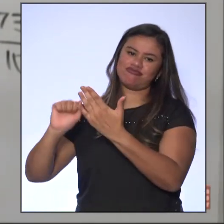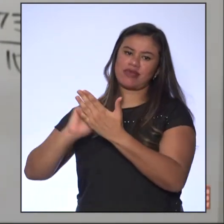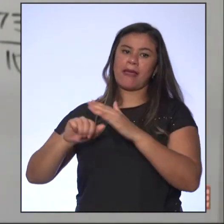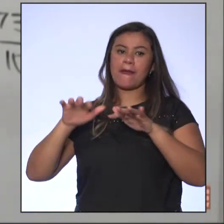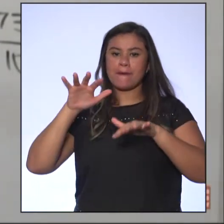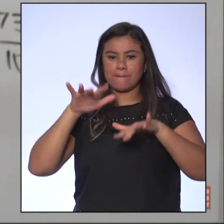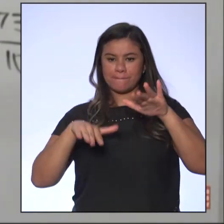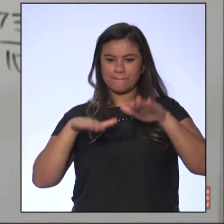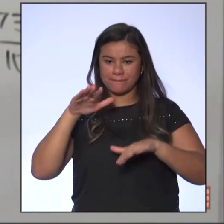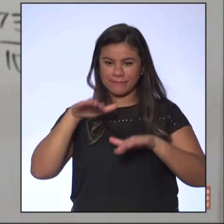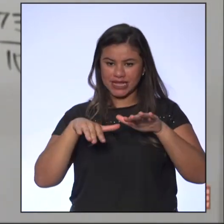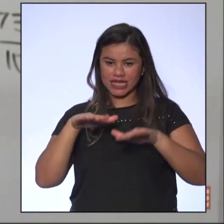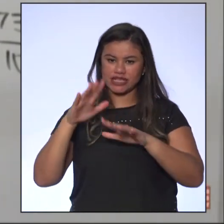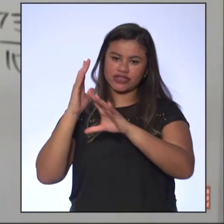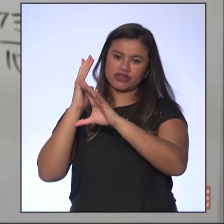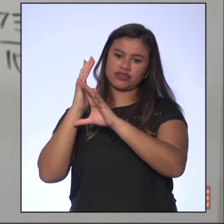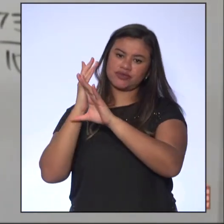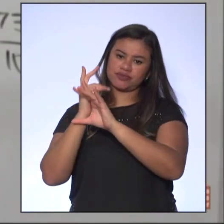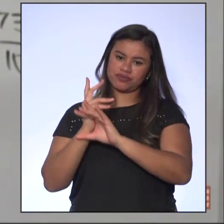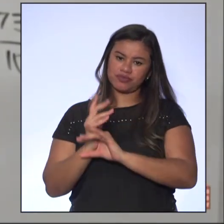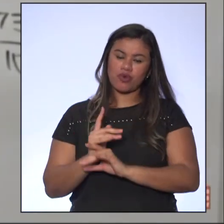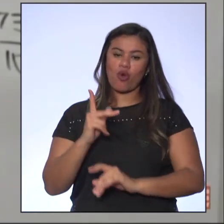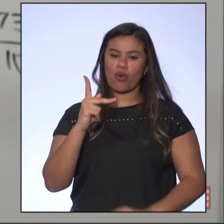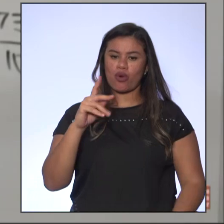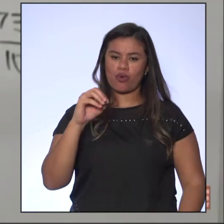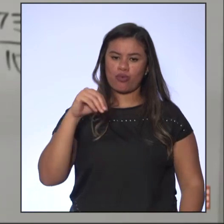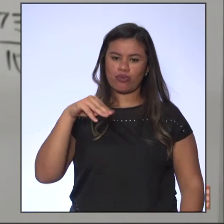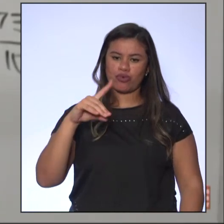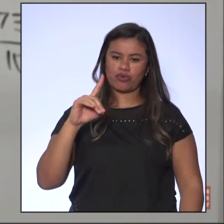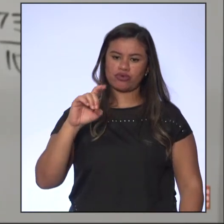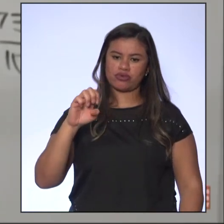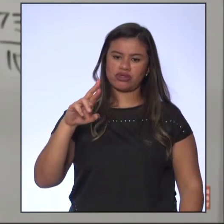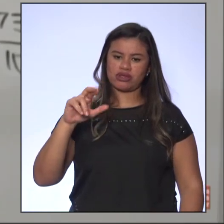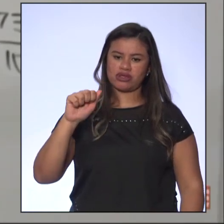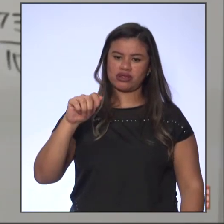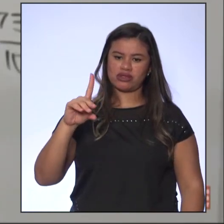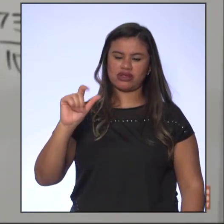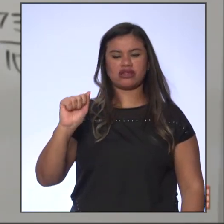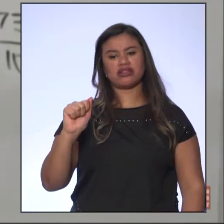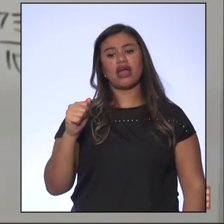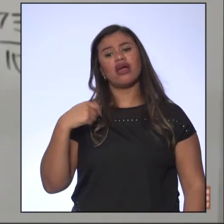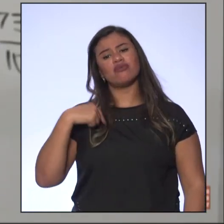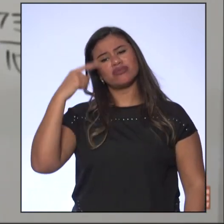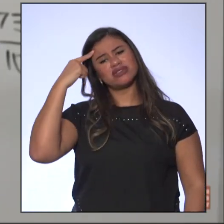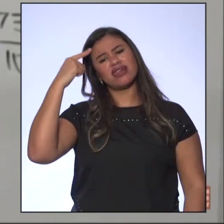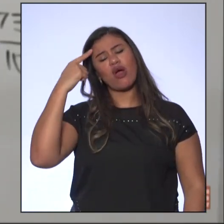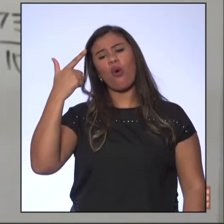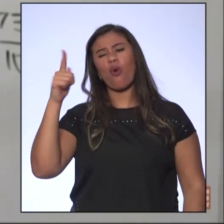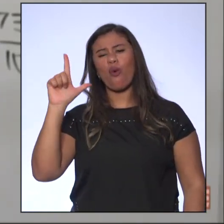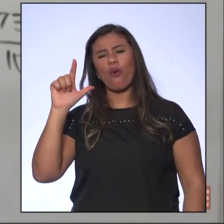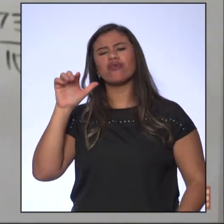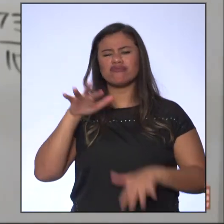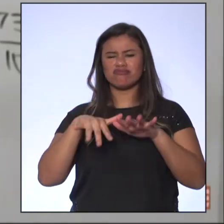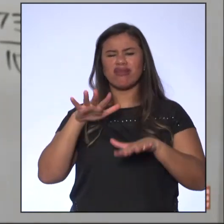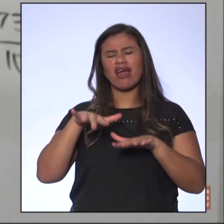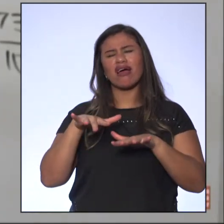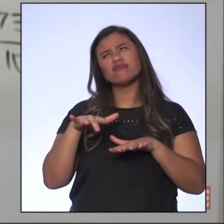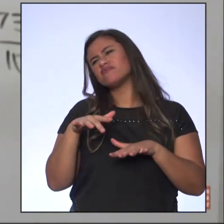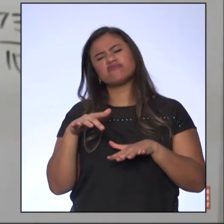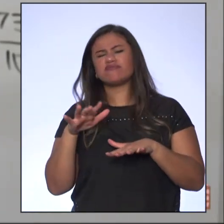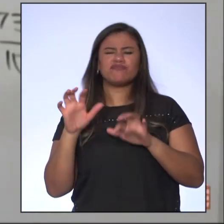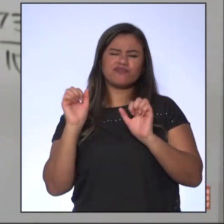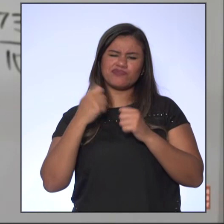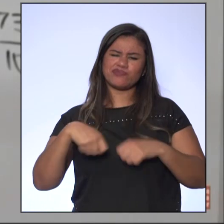média ponderada, eu ia fazer uma outra questão de média, mas não vou fazer. Eu quero falar um pouquinho mais aqui